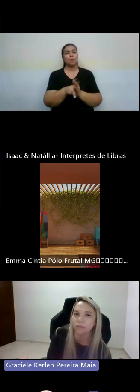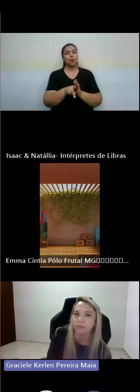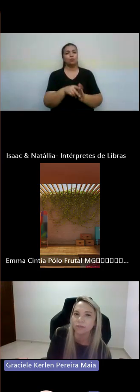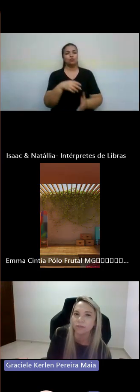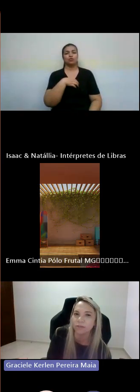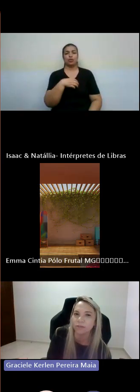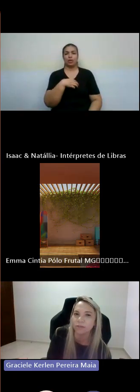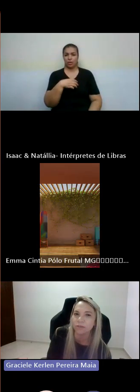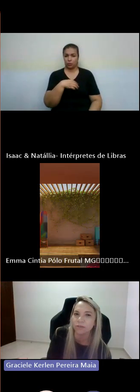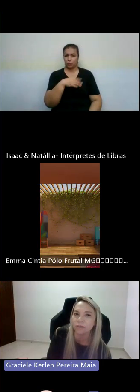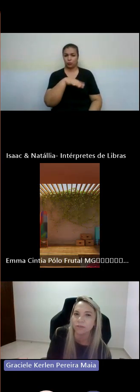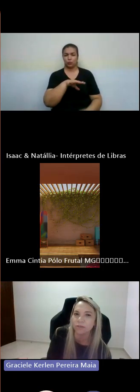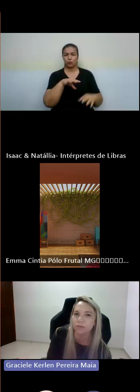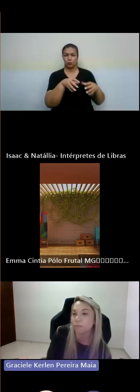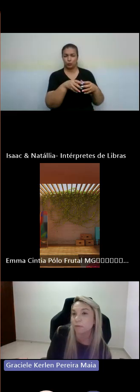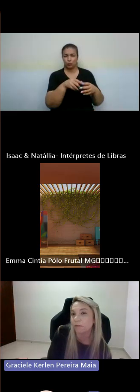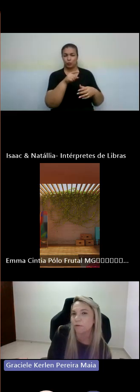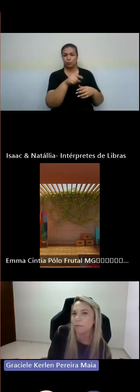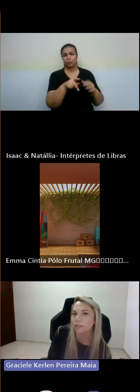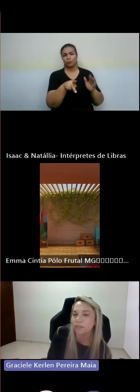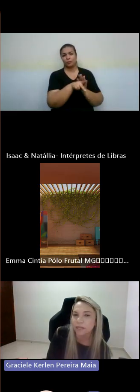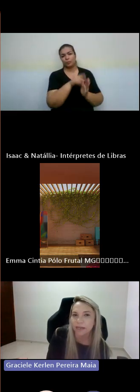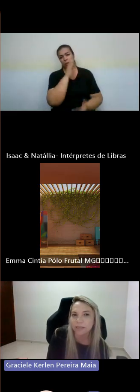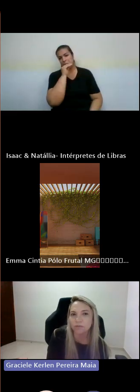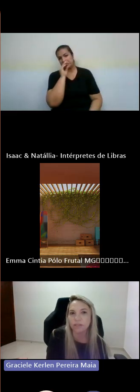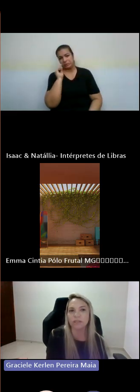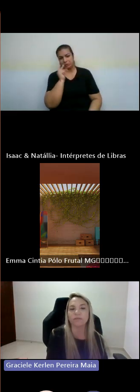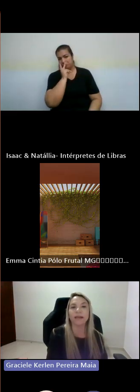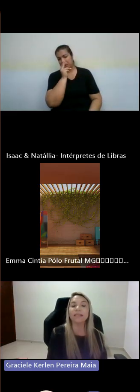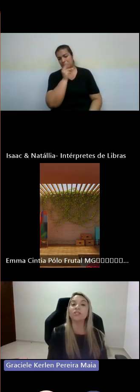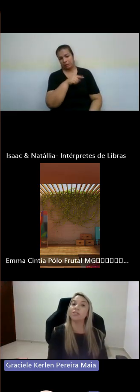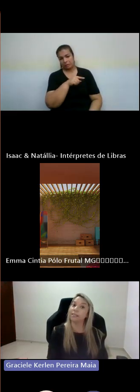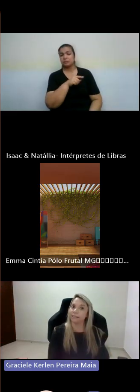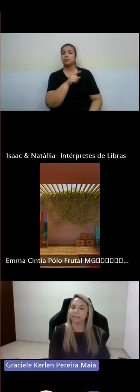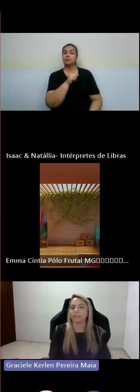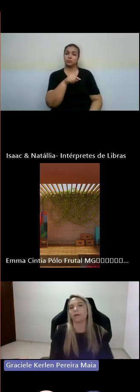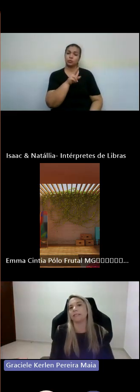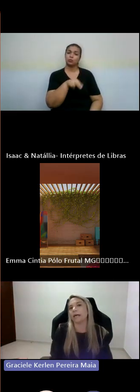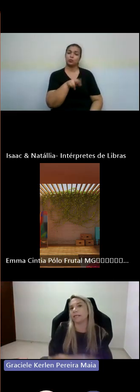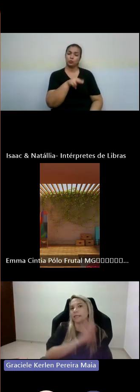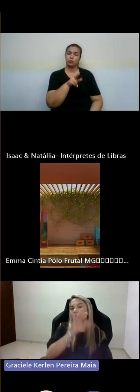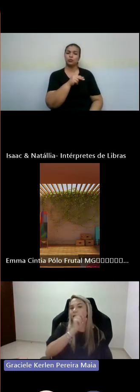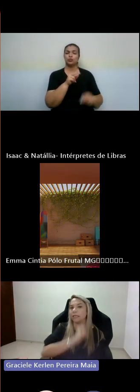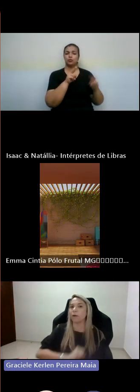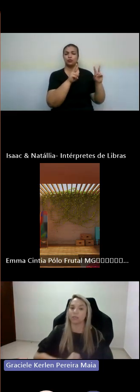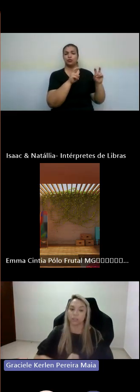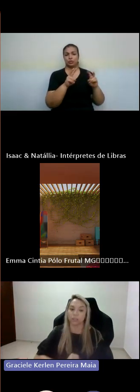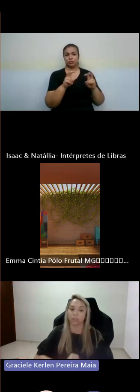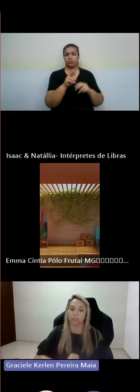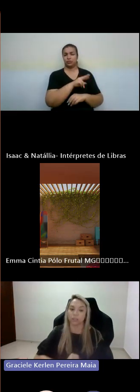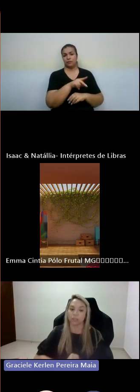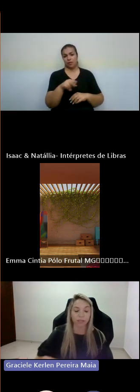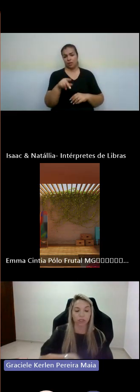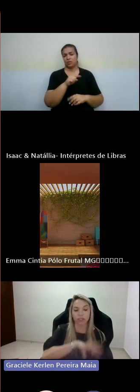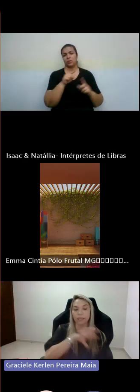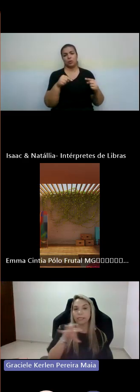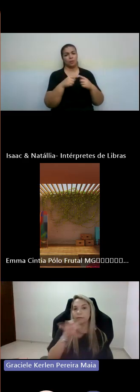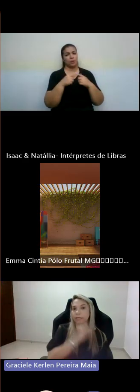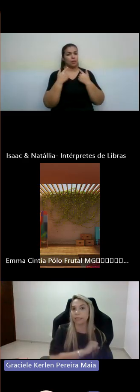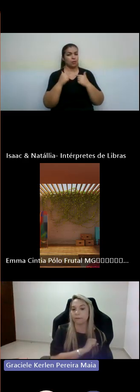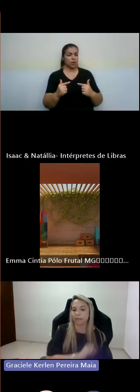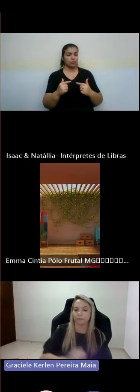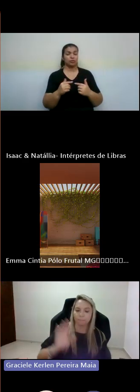né? De um grupo de adolescentes, provavelmente, eles utilizam várias gírias, então aí estaria dentro da linguagem. Então, de acordo com a parte, a